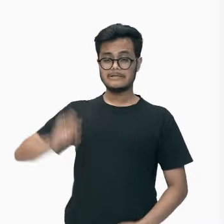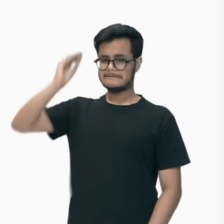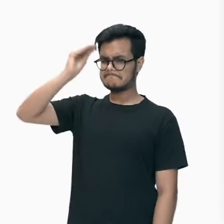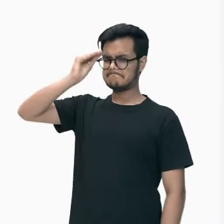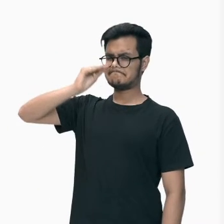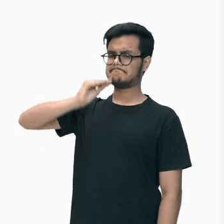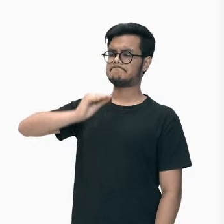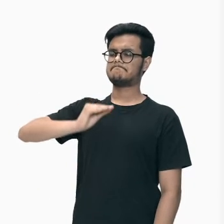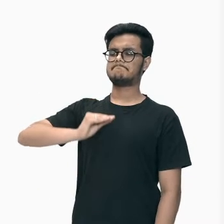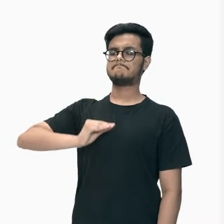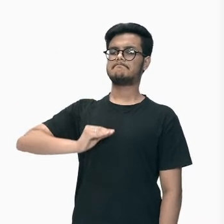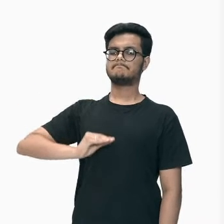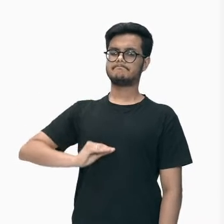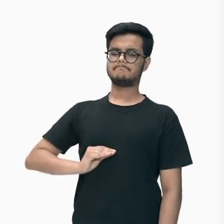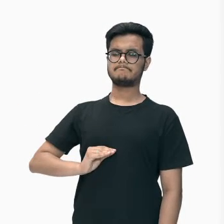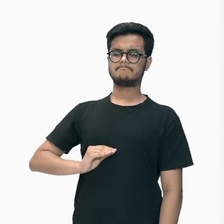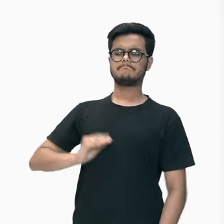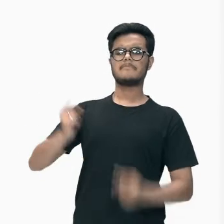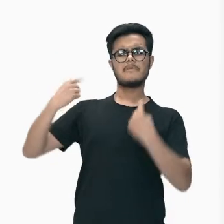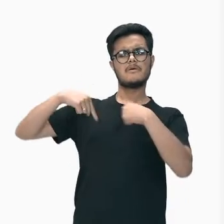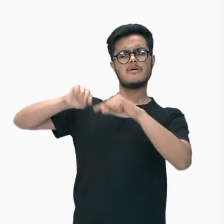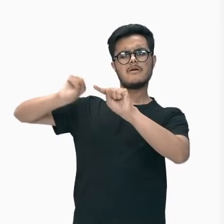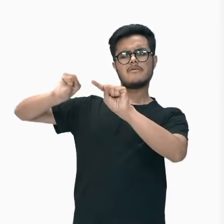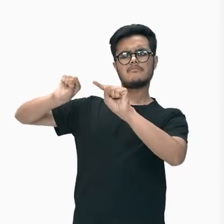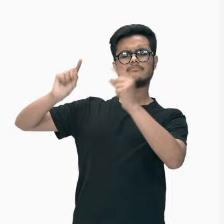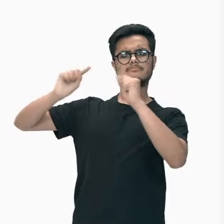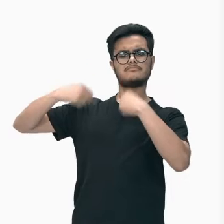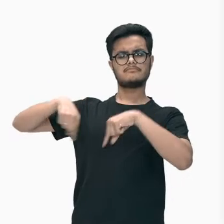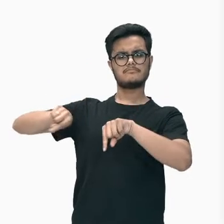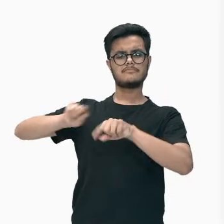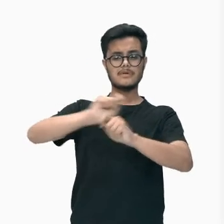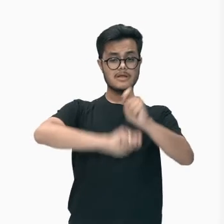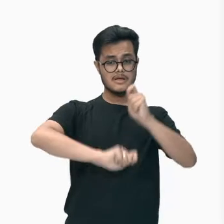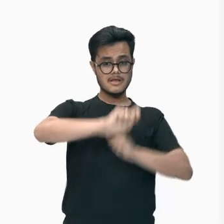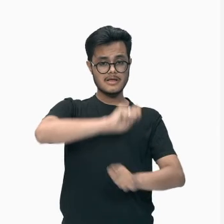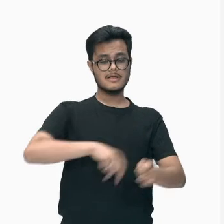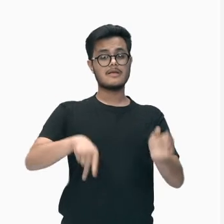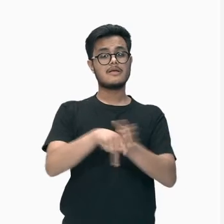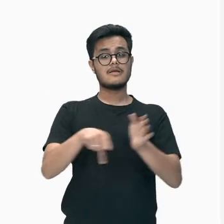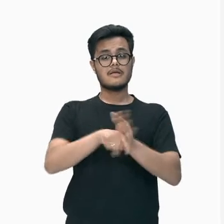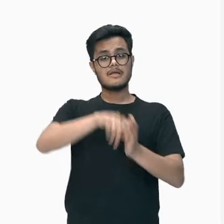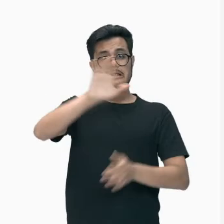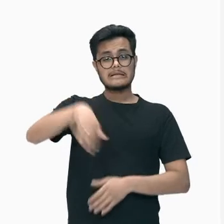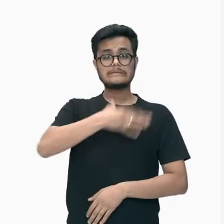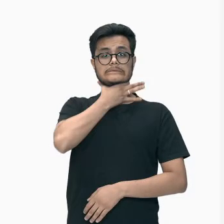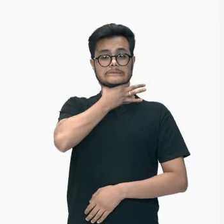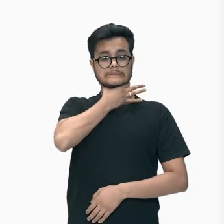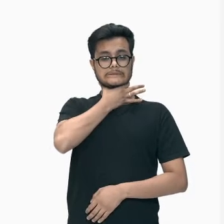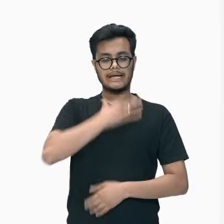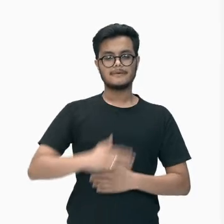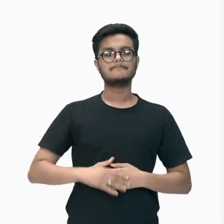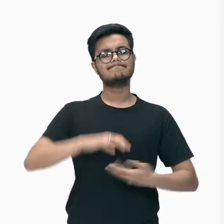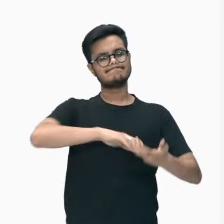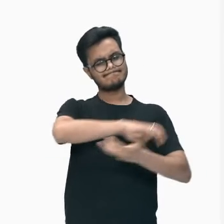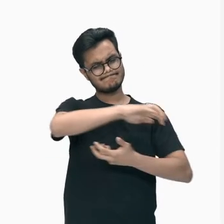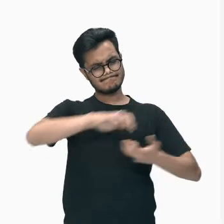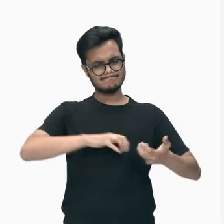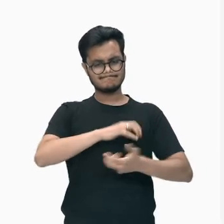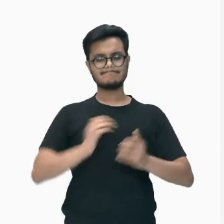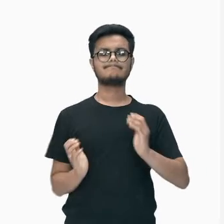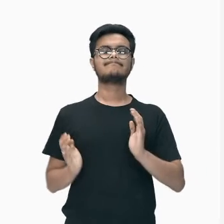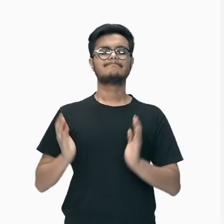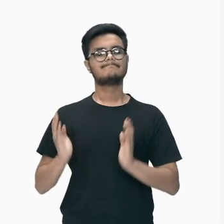imperador começa a ser contestada e a economia dá sinais de decadência. Então, nesse período, nós vamos ter